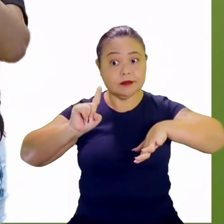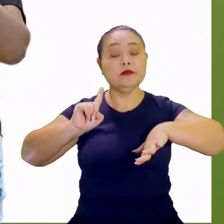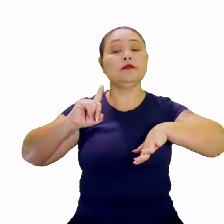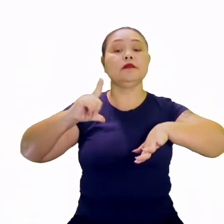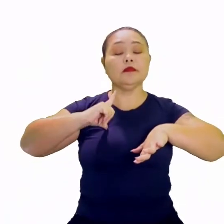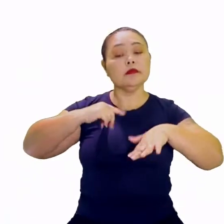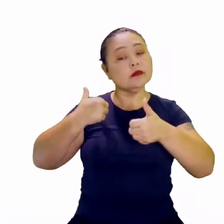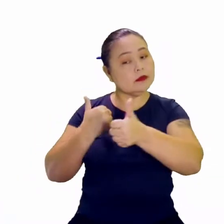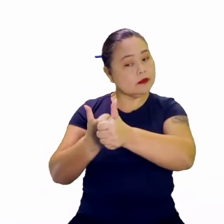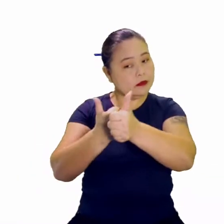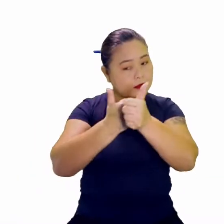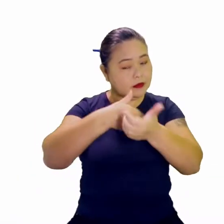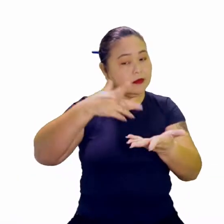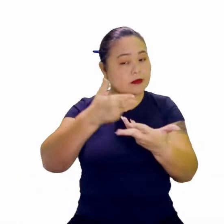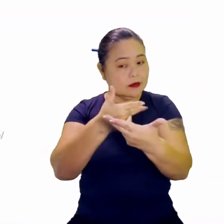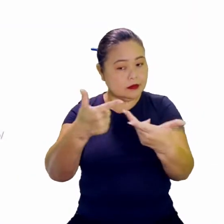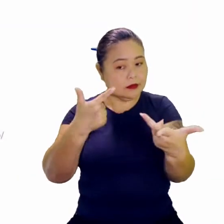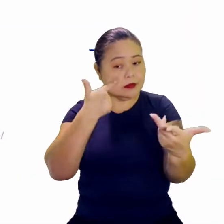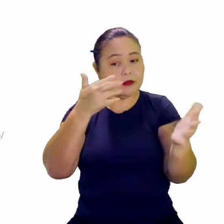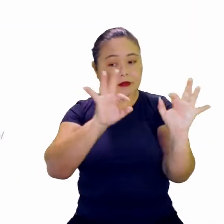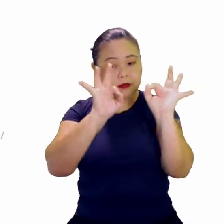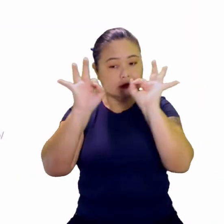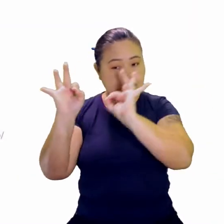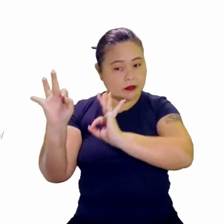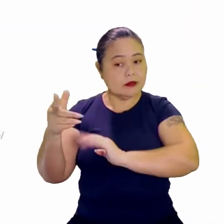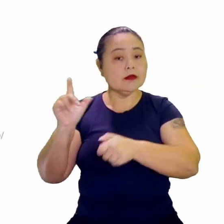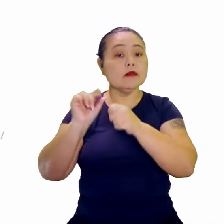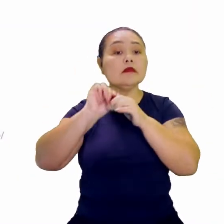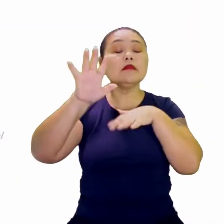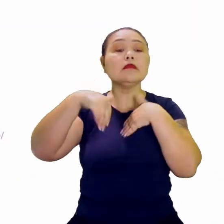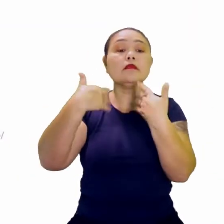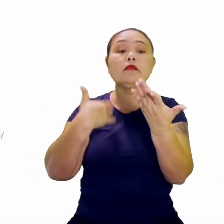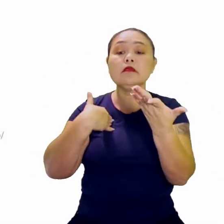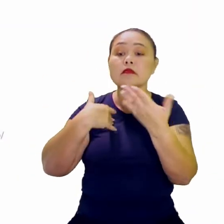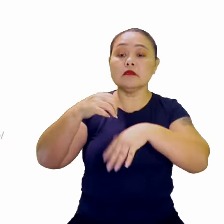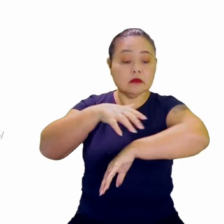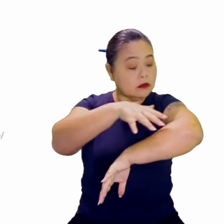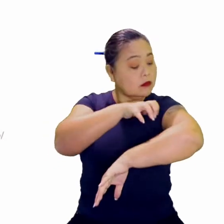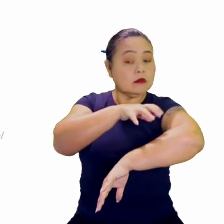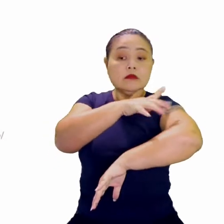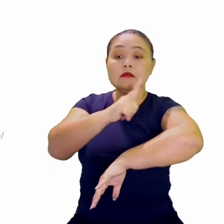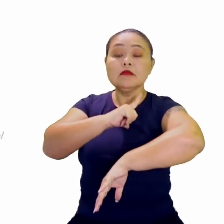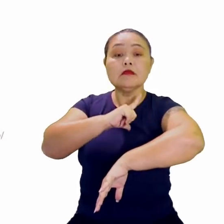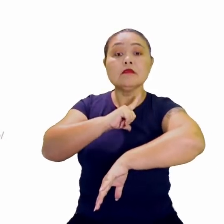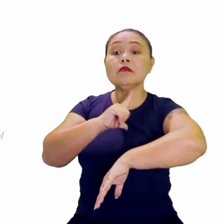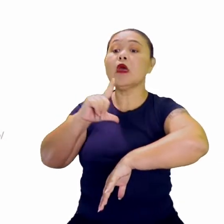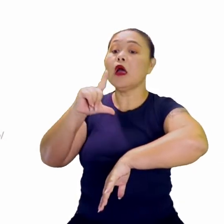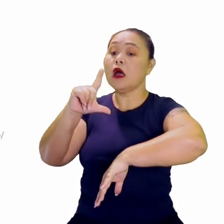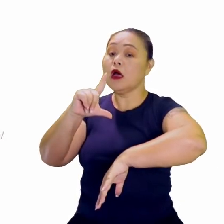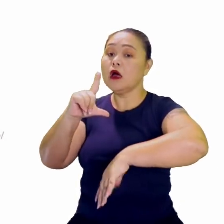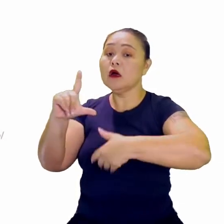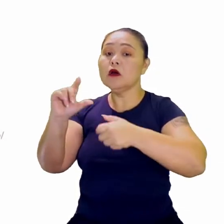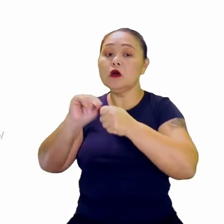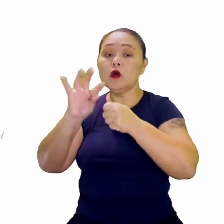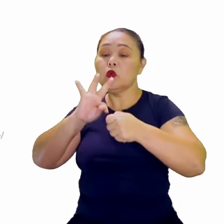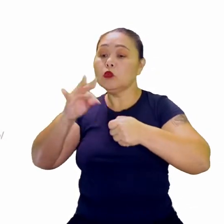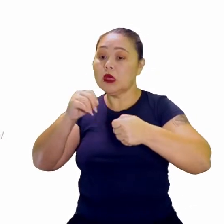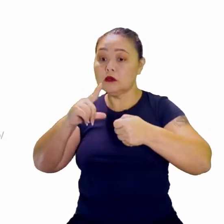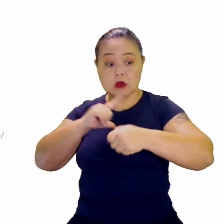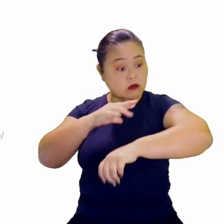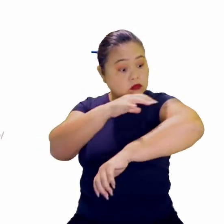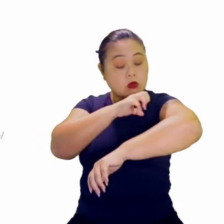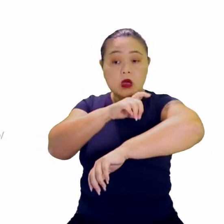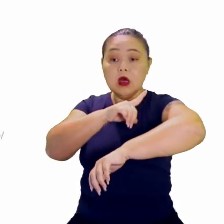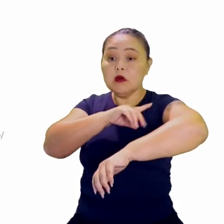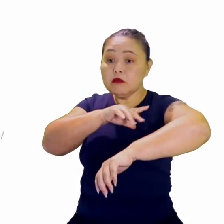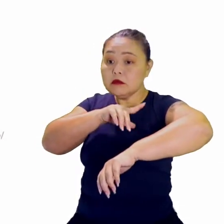Acompanha aí comigo porque tem mais coisas para a gente ver. Então nós temos aqui que os músculos, eles são responsáveis pelo movimento